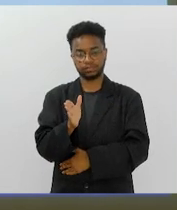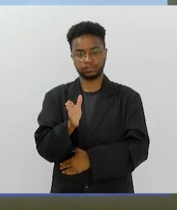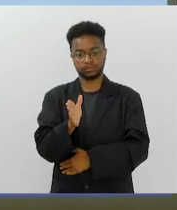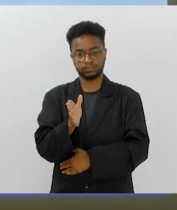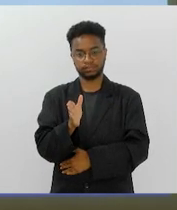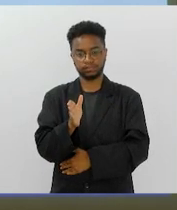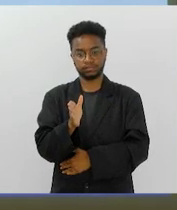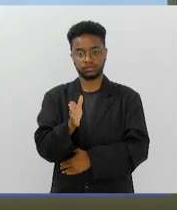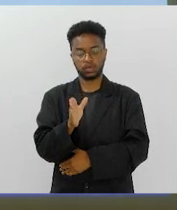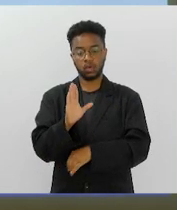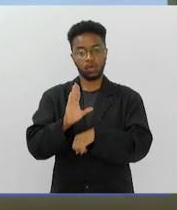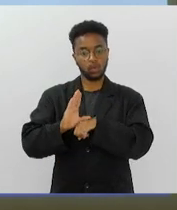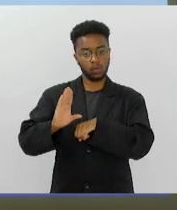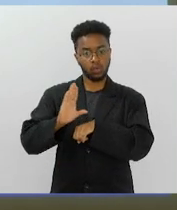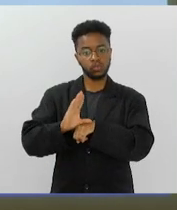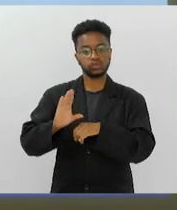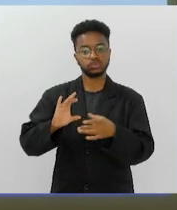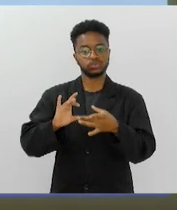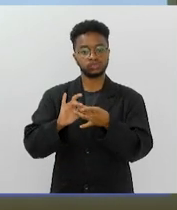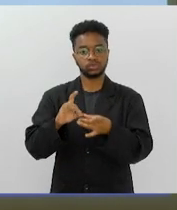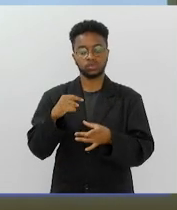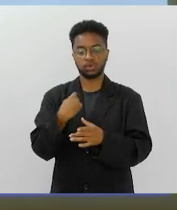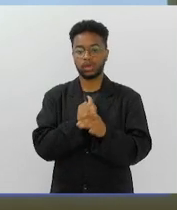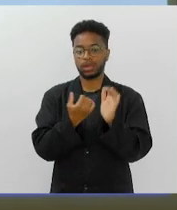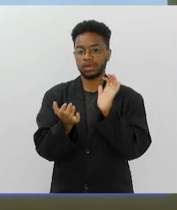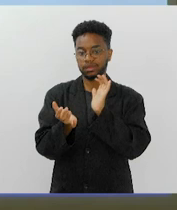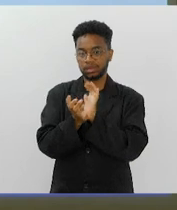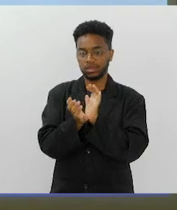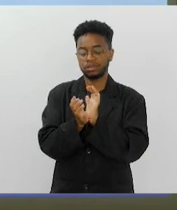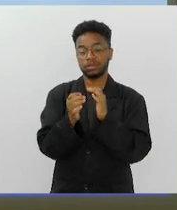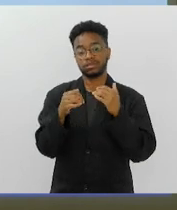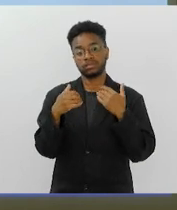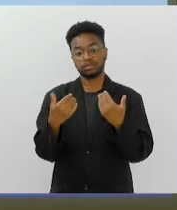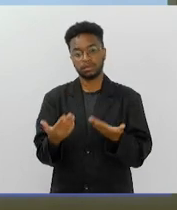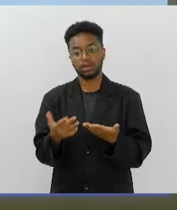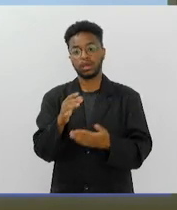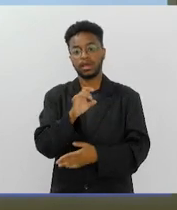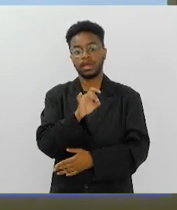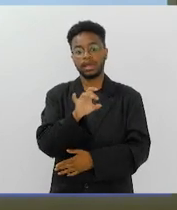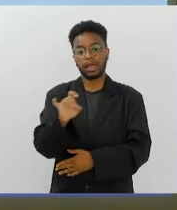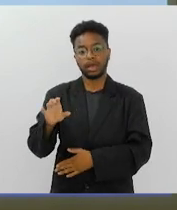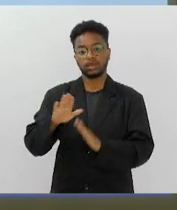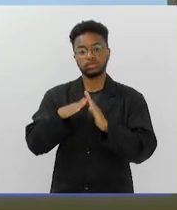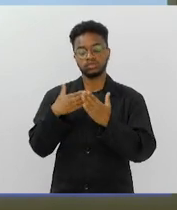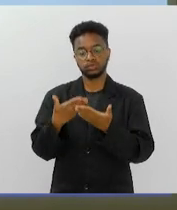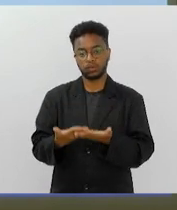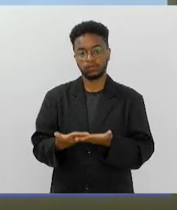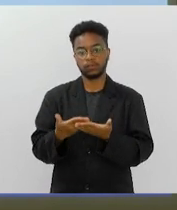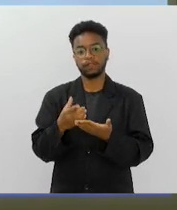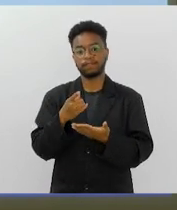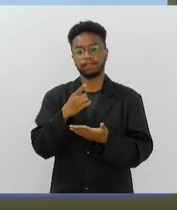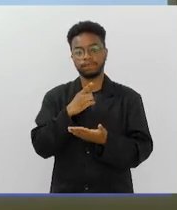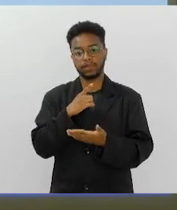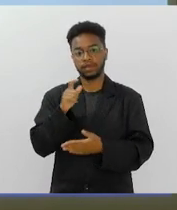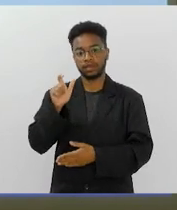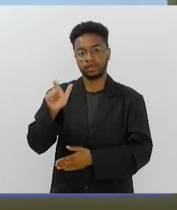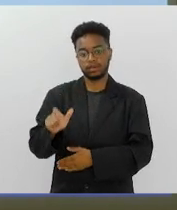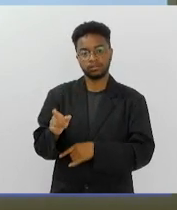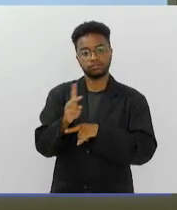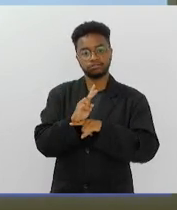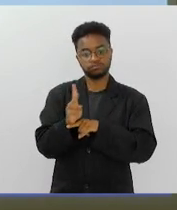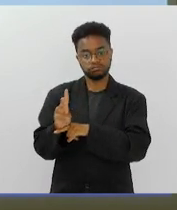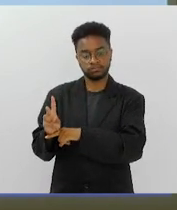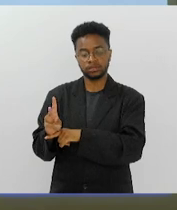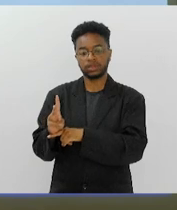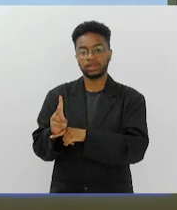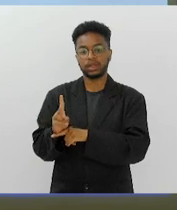uma capacitação com toda a nossa rede, e aí em cada uma das escolas nós temos esse monitor de segurança que